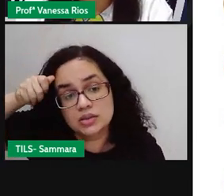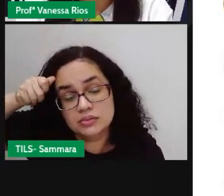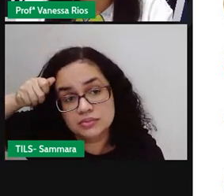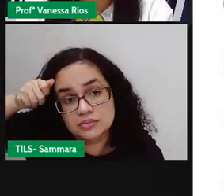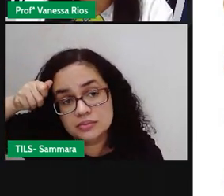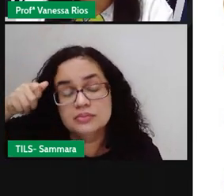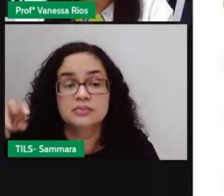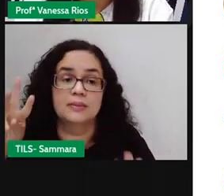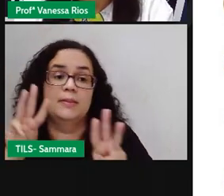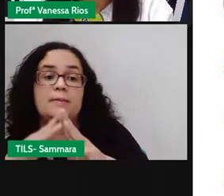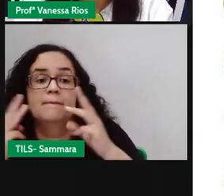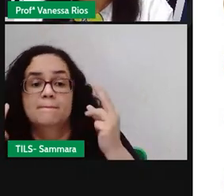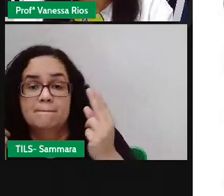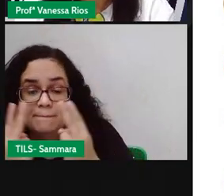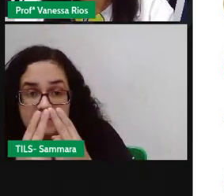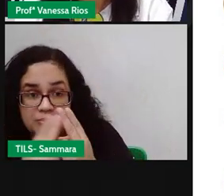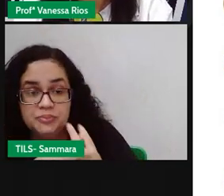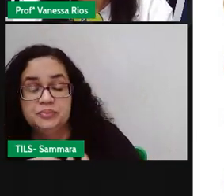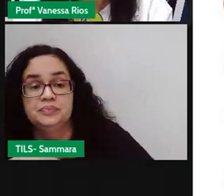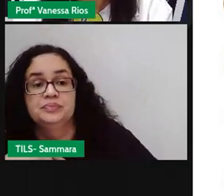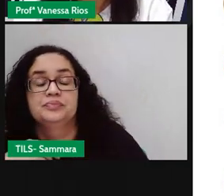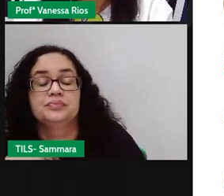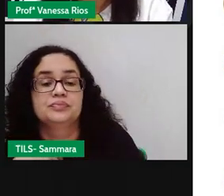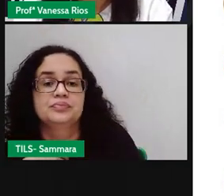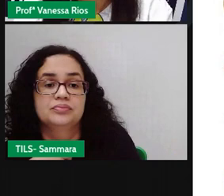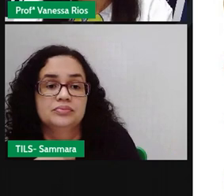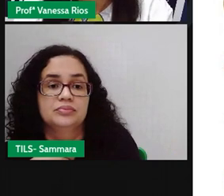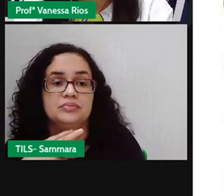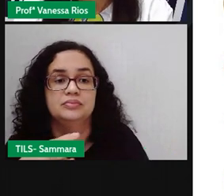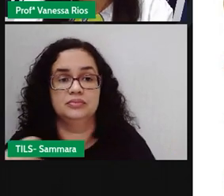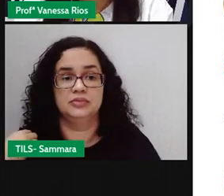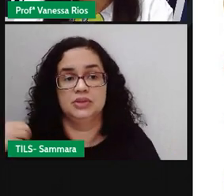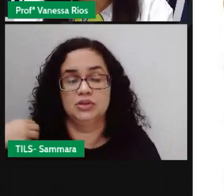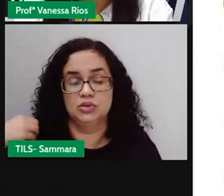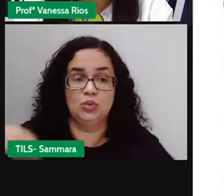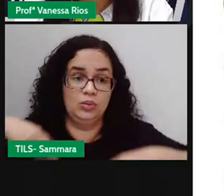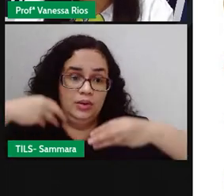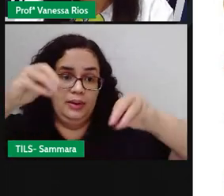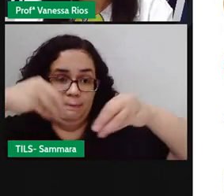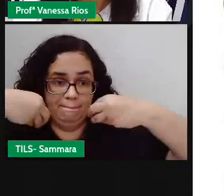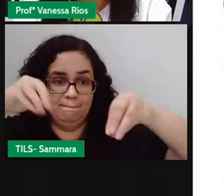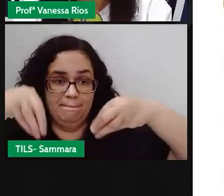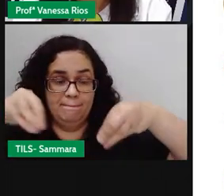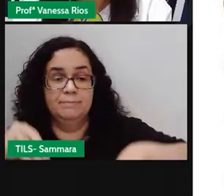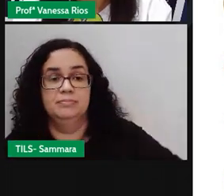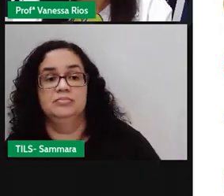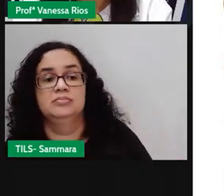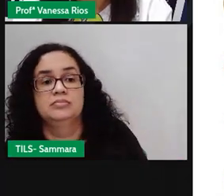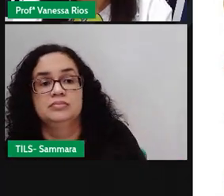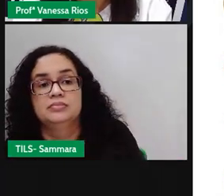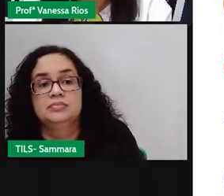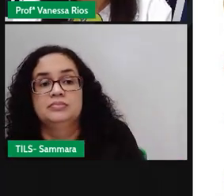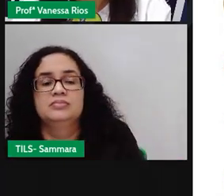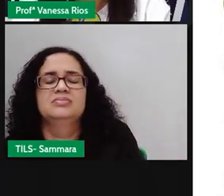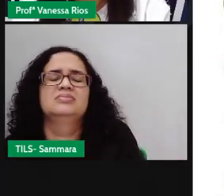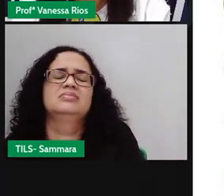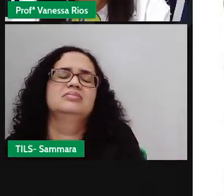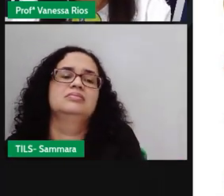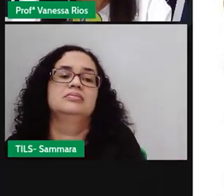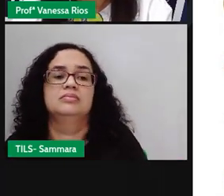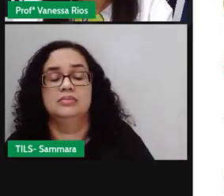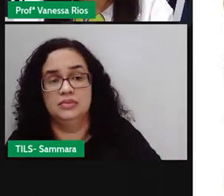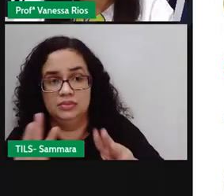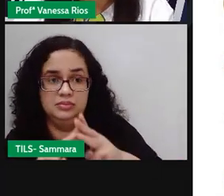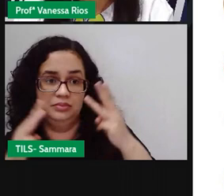uma matéria-prima para a produção aí de tecidos e o plástico e outras formas de